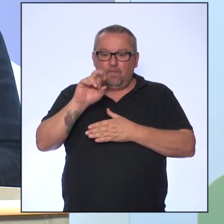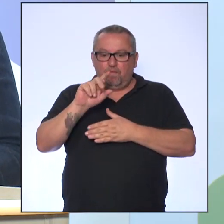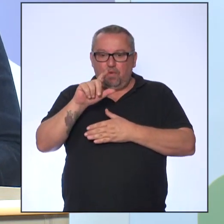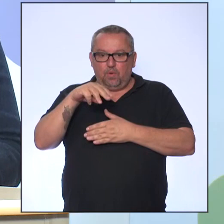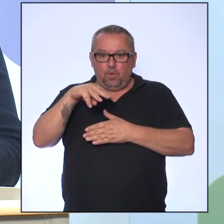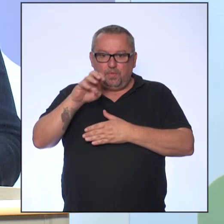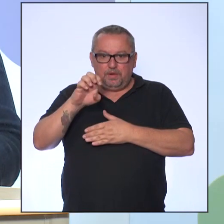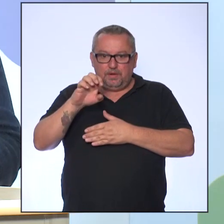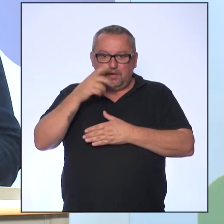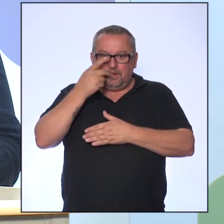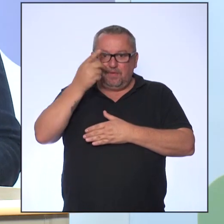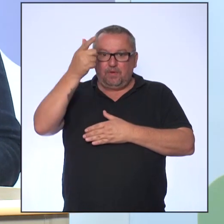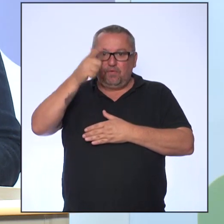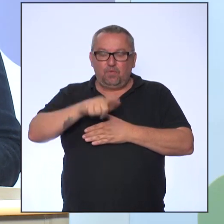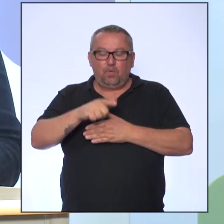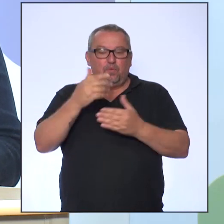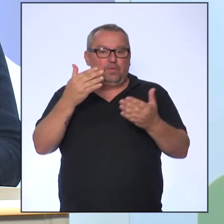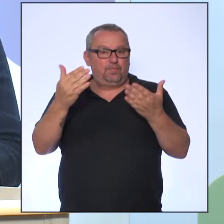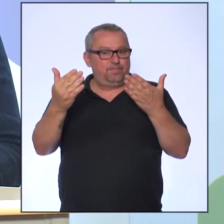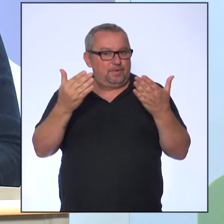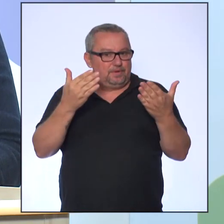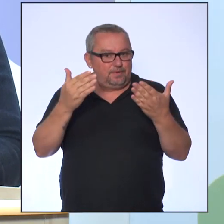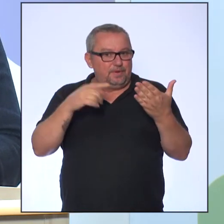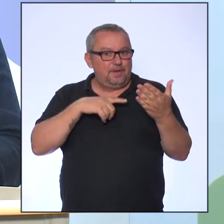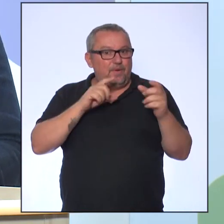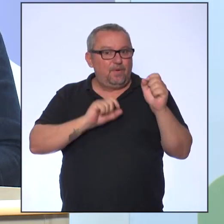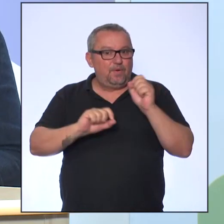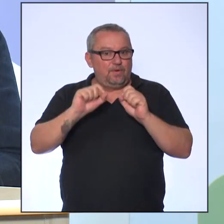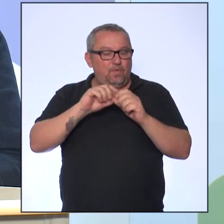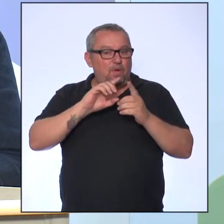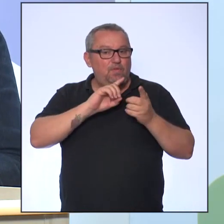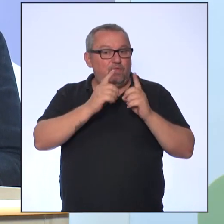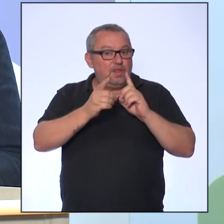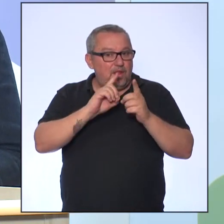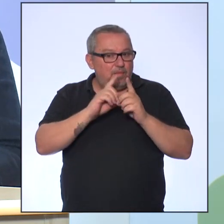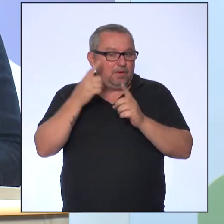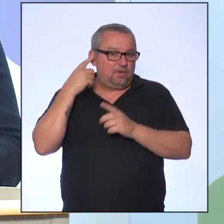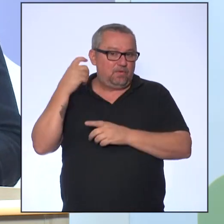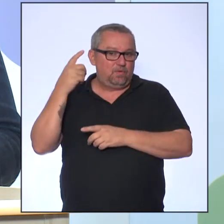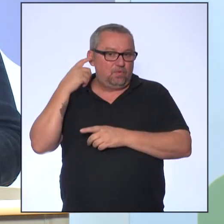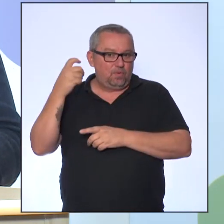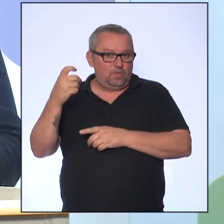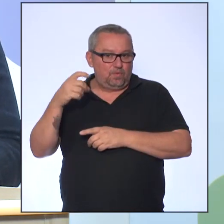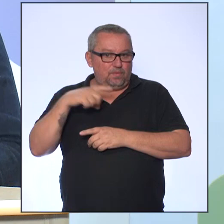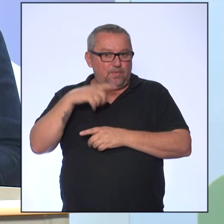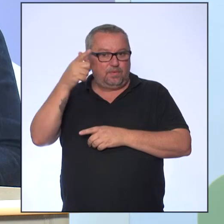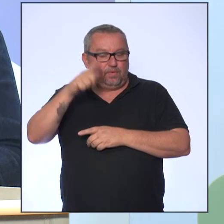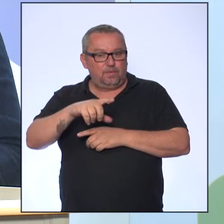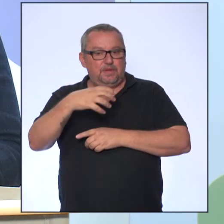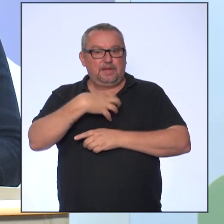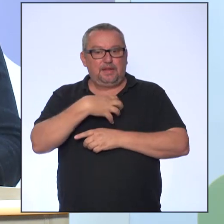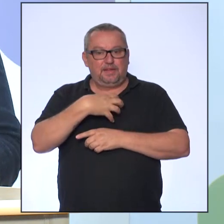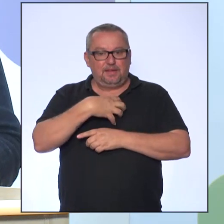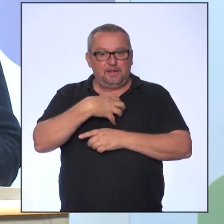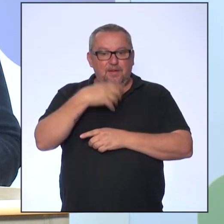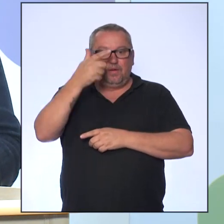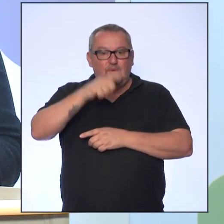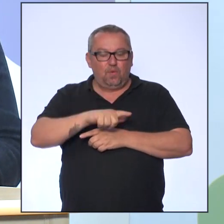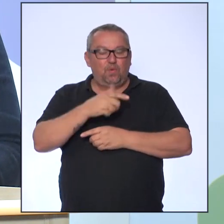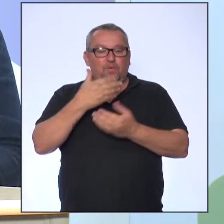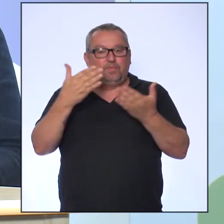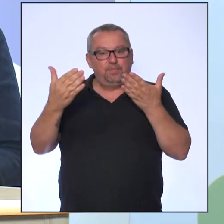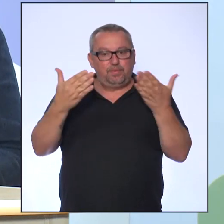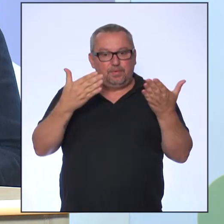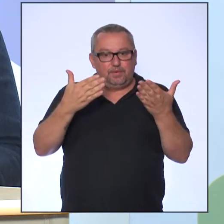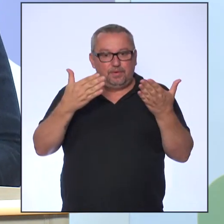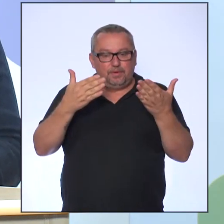som, você está falando de um outro parâmetro, que tem a ver com a dinâmica de som, né? Tem a ver com outra característica, eu com outro parâmetro. Tá?